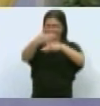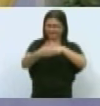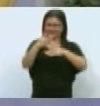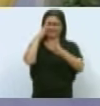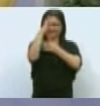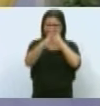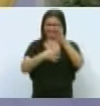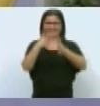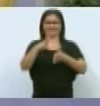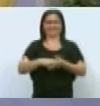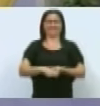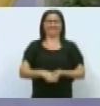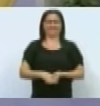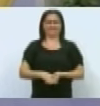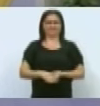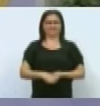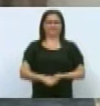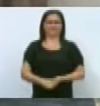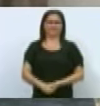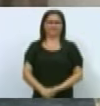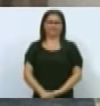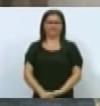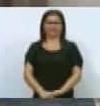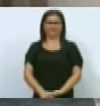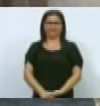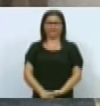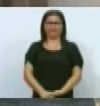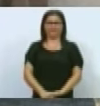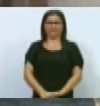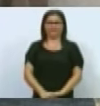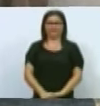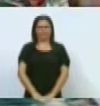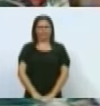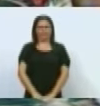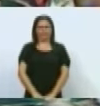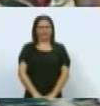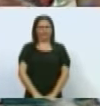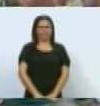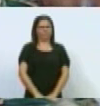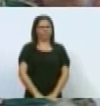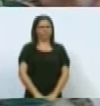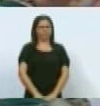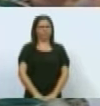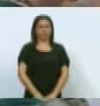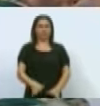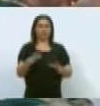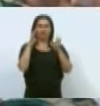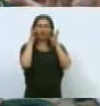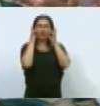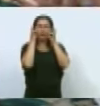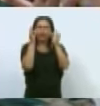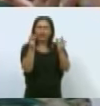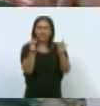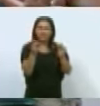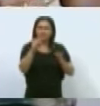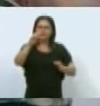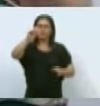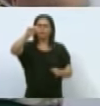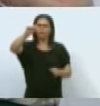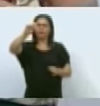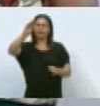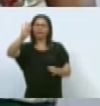Tá. Vamos lá. E olha, presta atenção porque o SBT